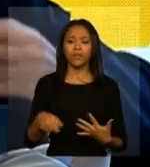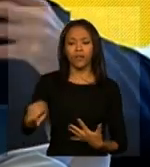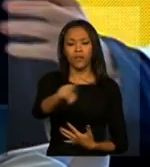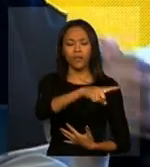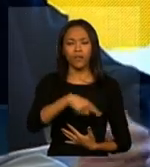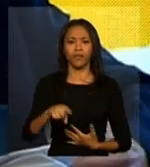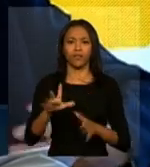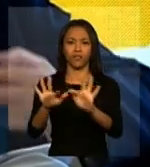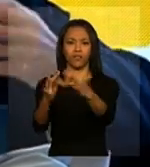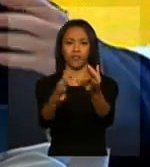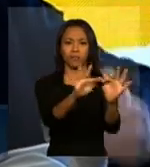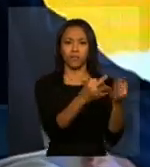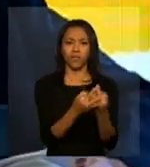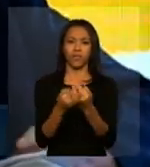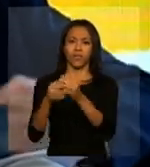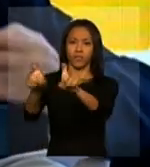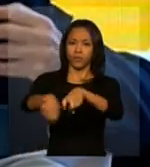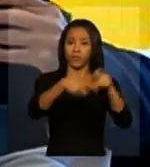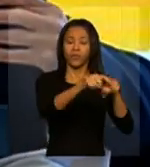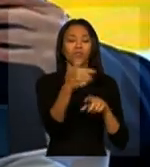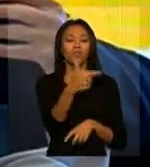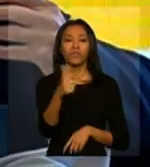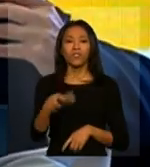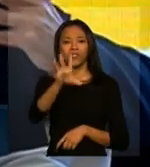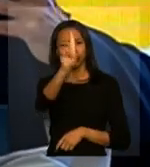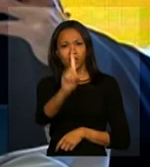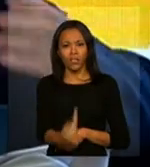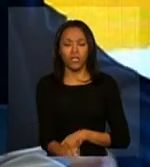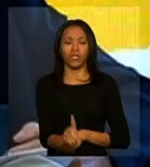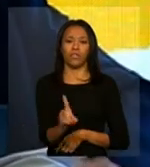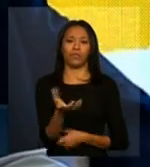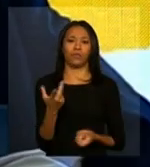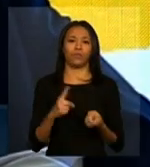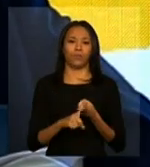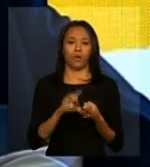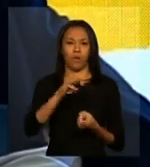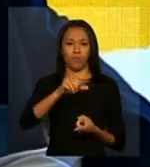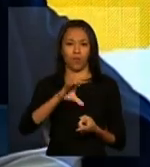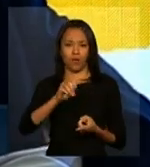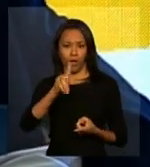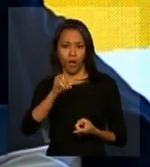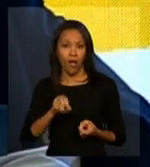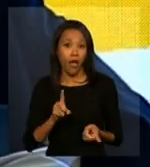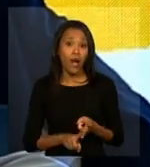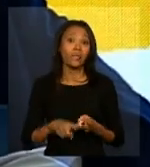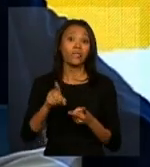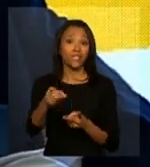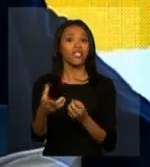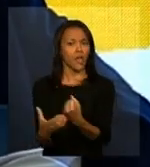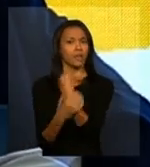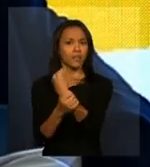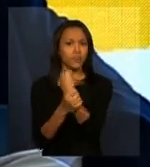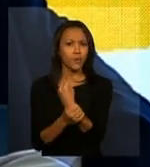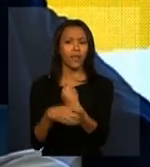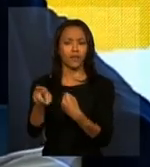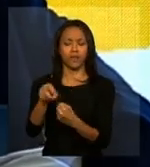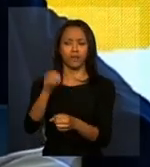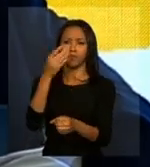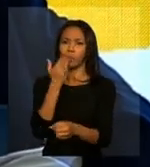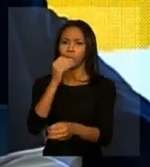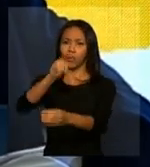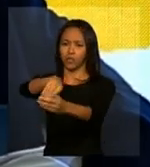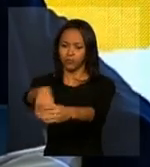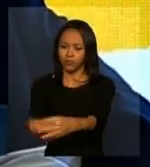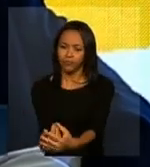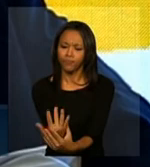direito do acesso ao mercado, desprovidos da garantia de que teriam a sua produção